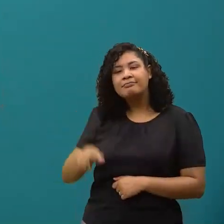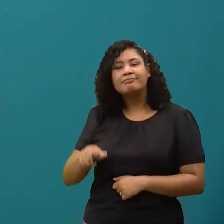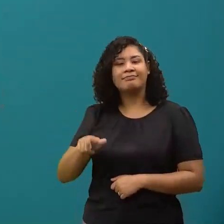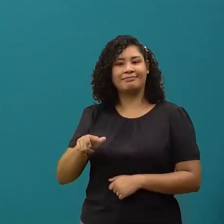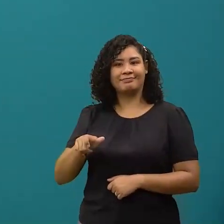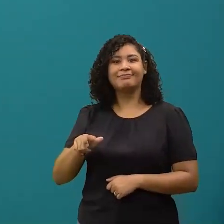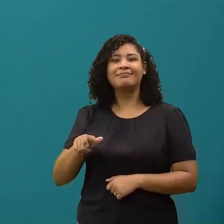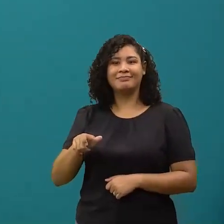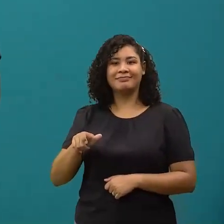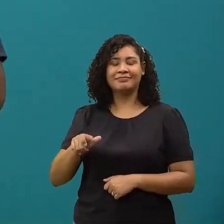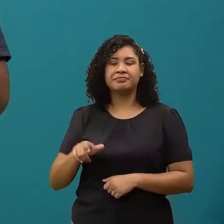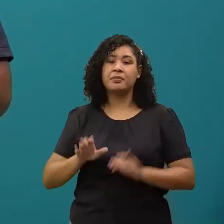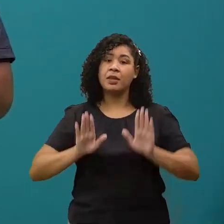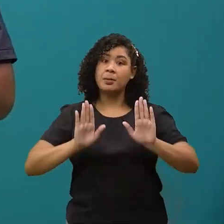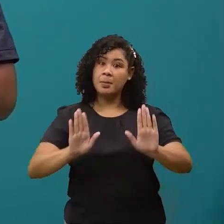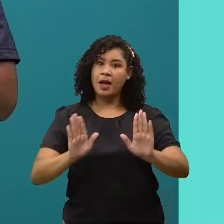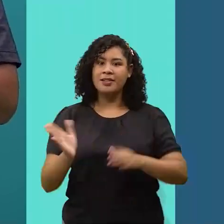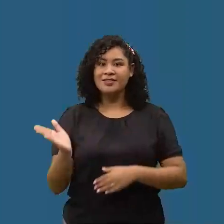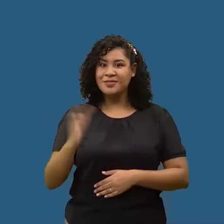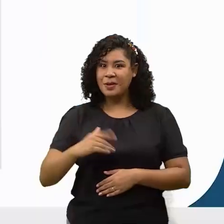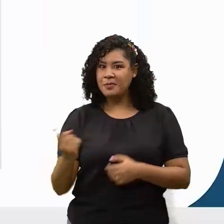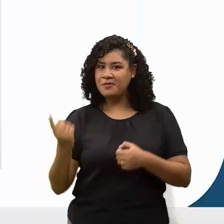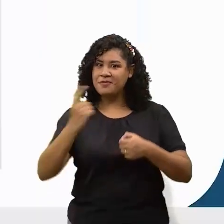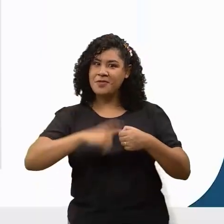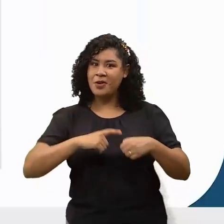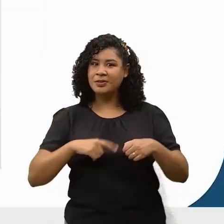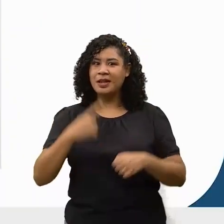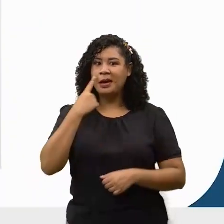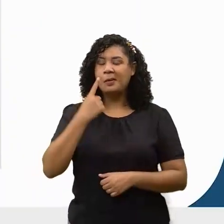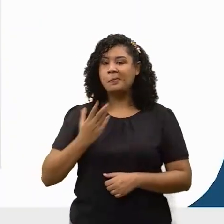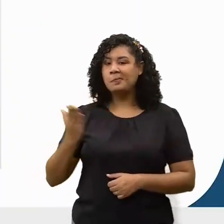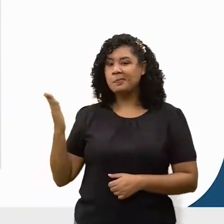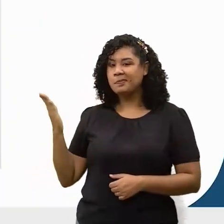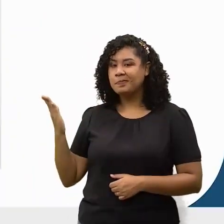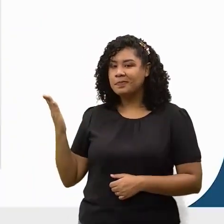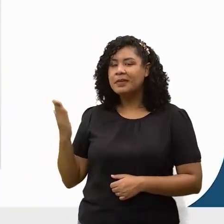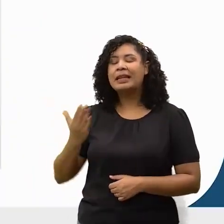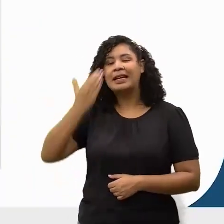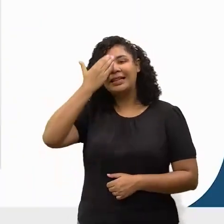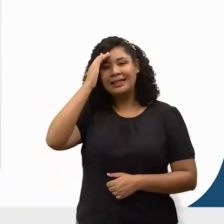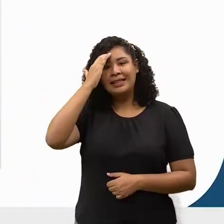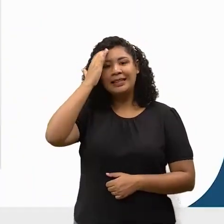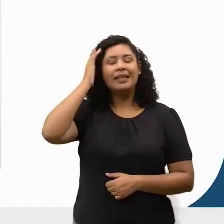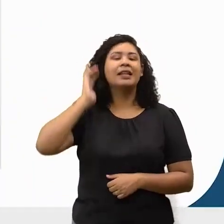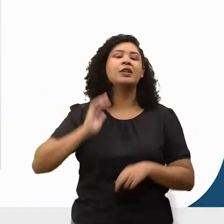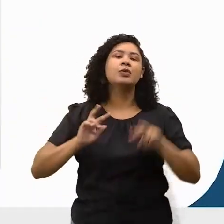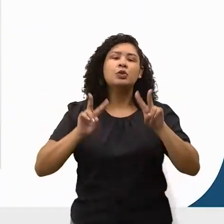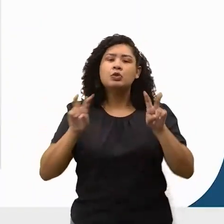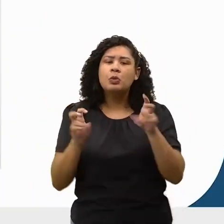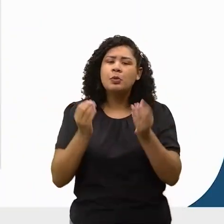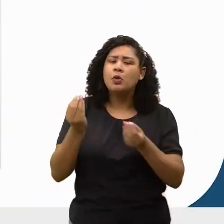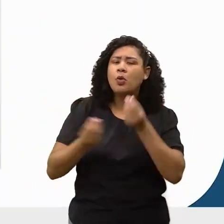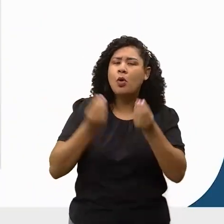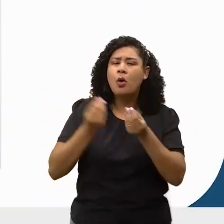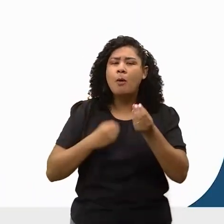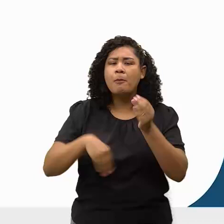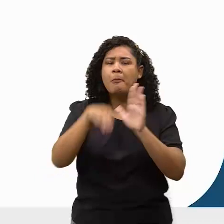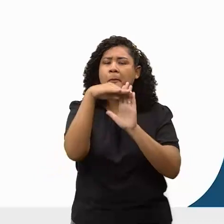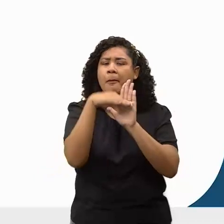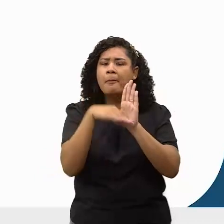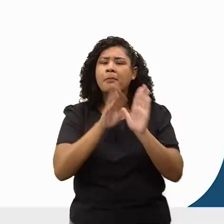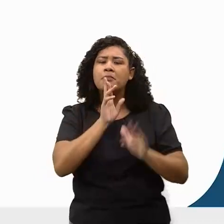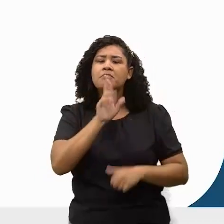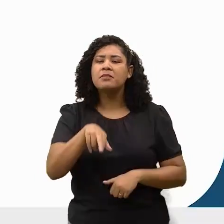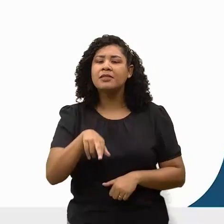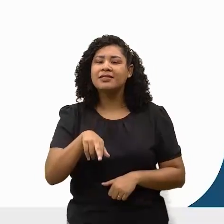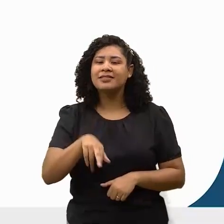vivo. Agora, pessoal, vamos de voltar para o quadro para vocês entenderem melhor como que a gente pode resolver essa questão.